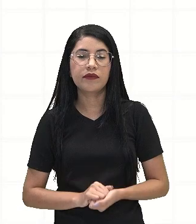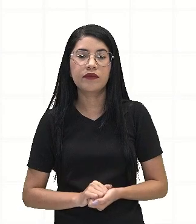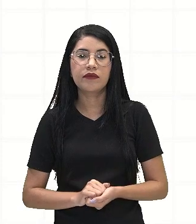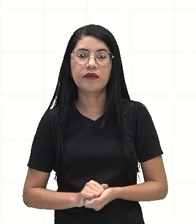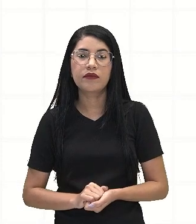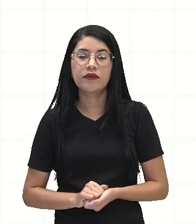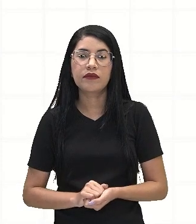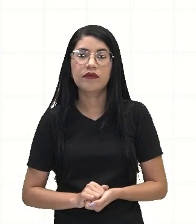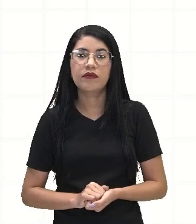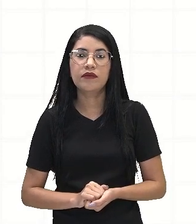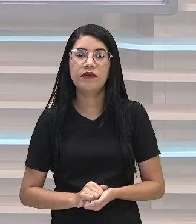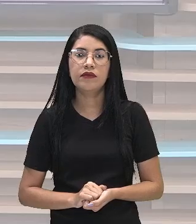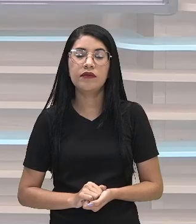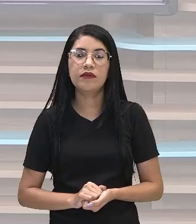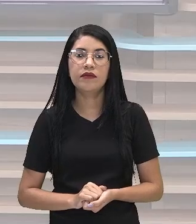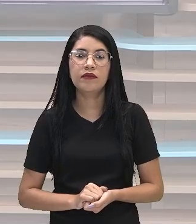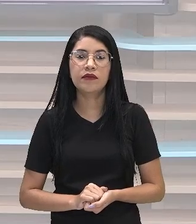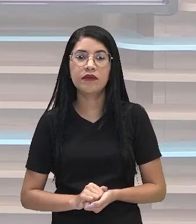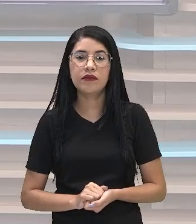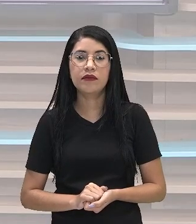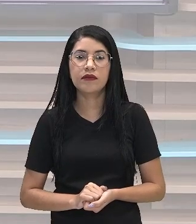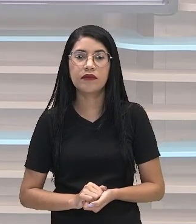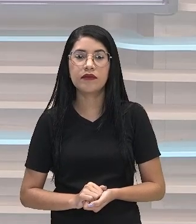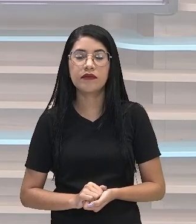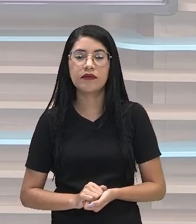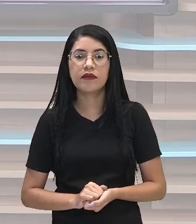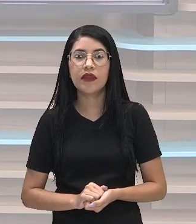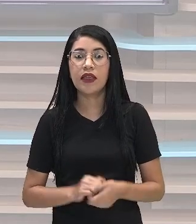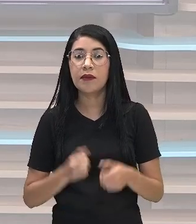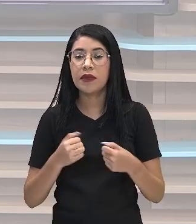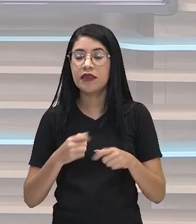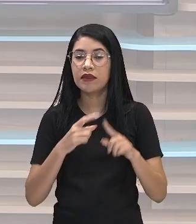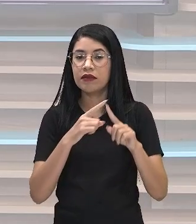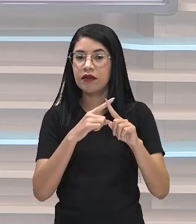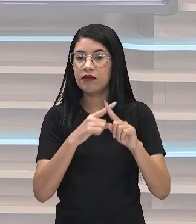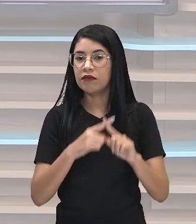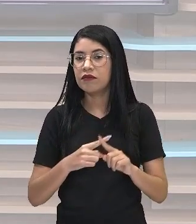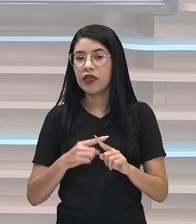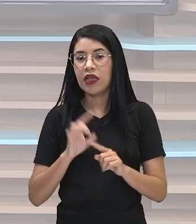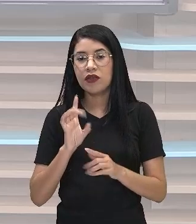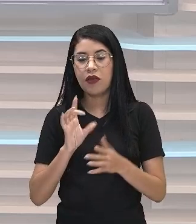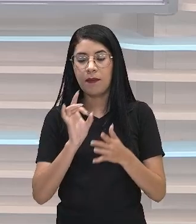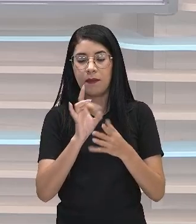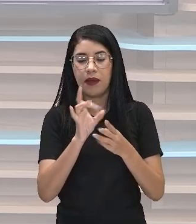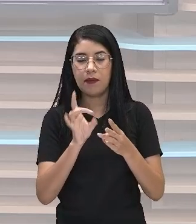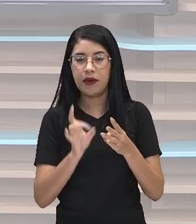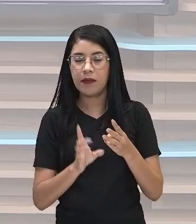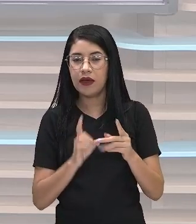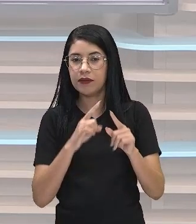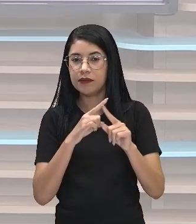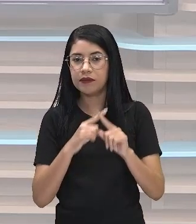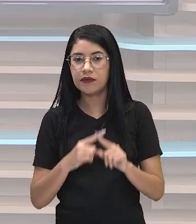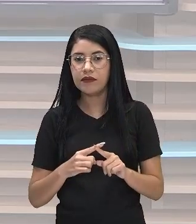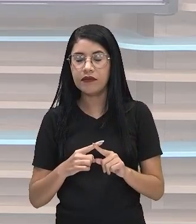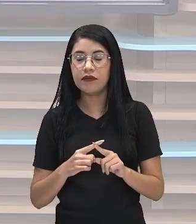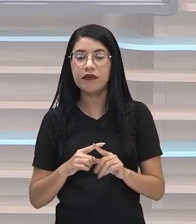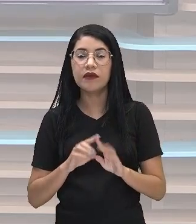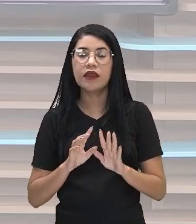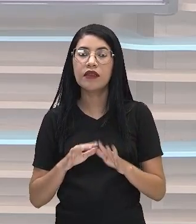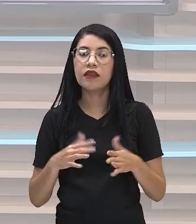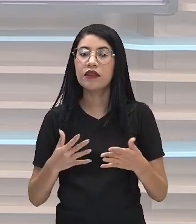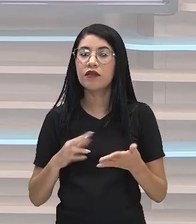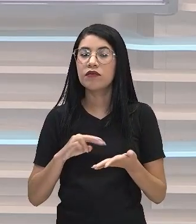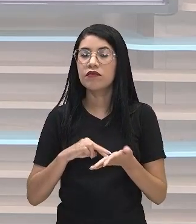E aí a gente viu que a gente só precisou multiplicar aí as 3 medidas, certo? Então assim, num